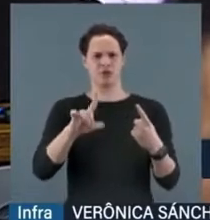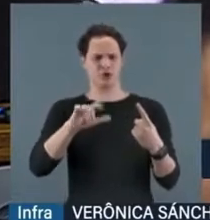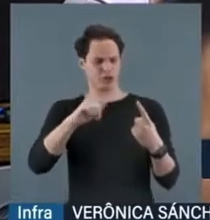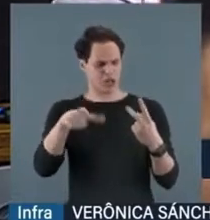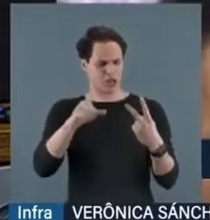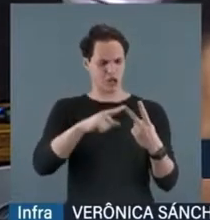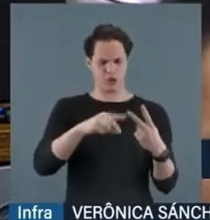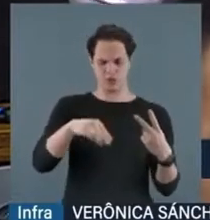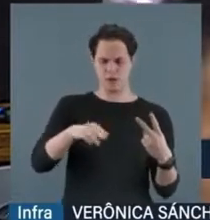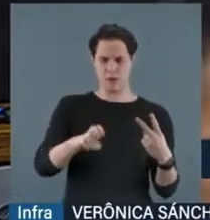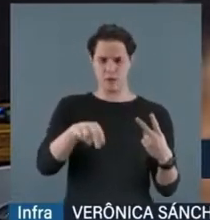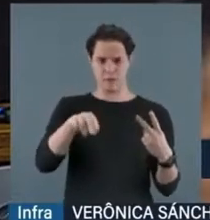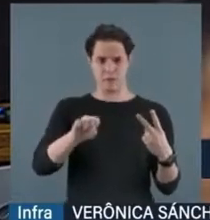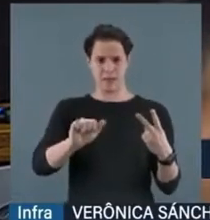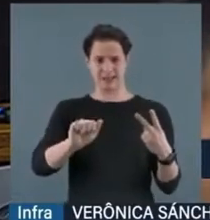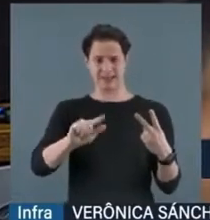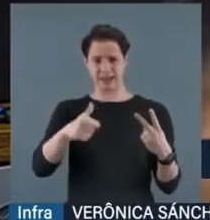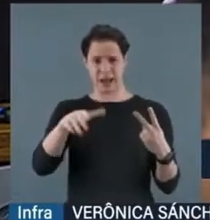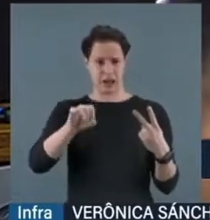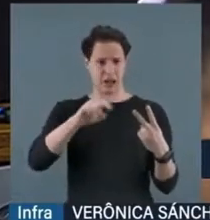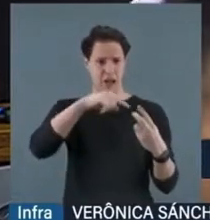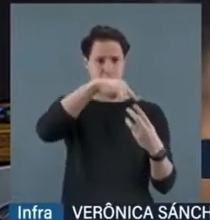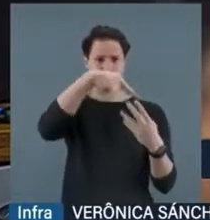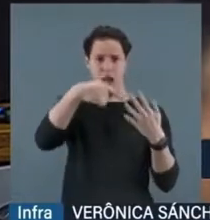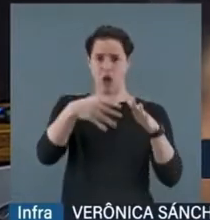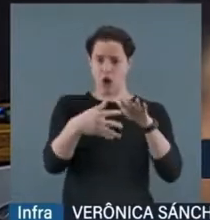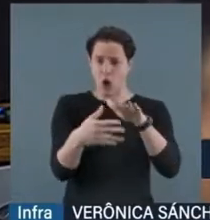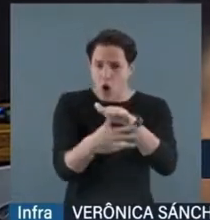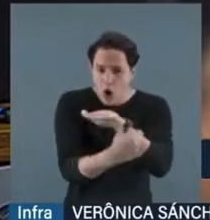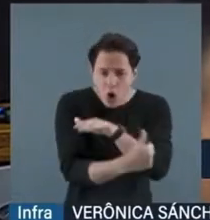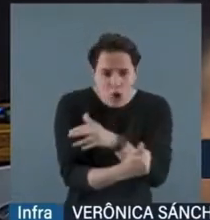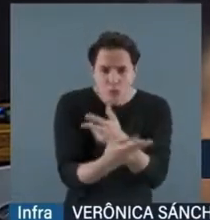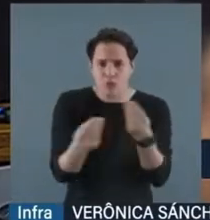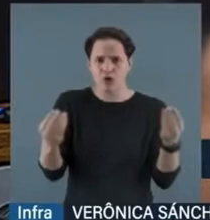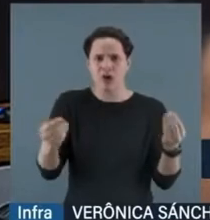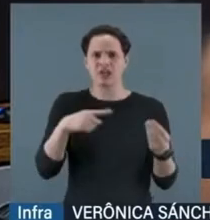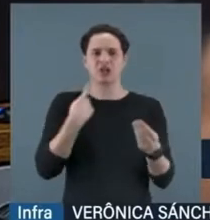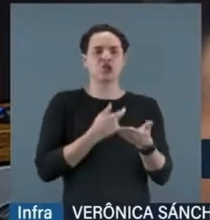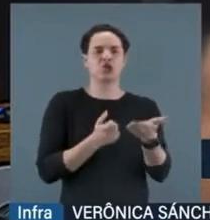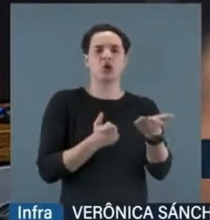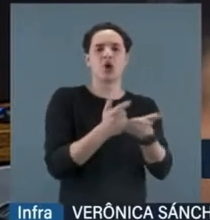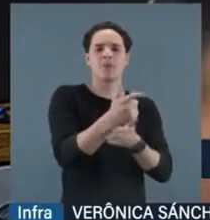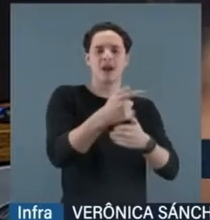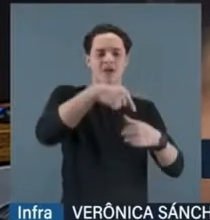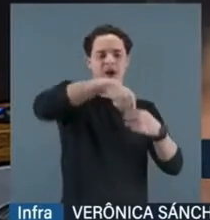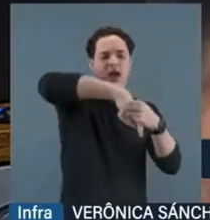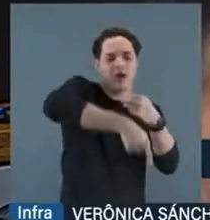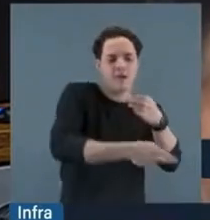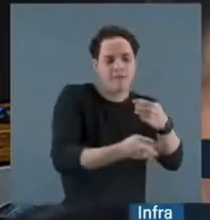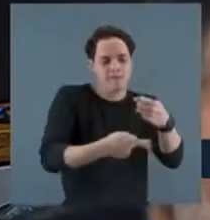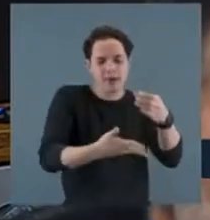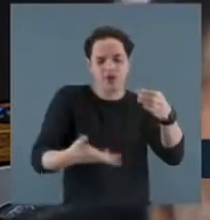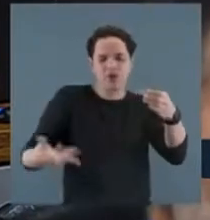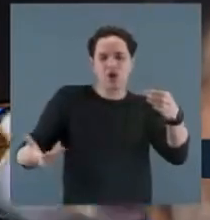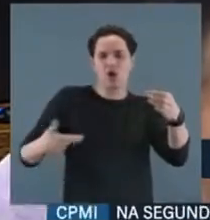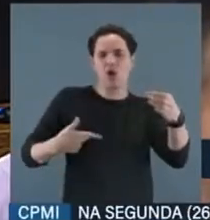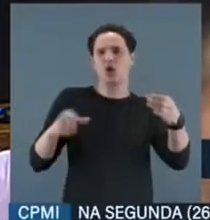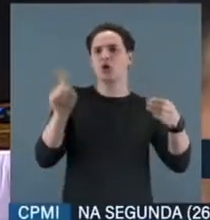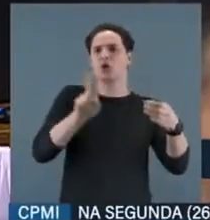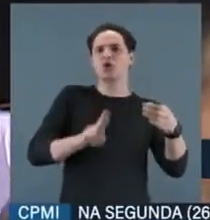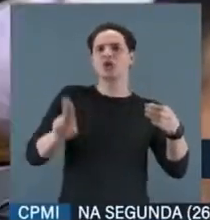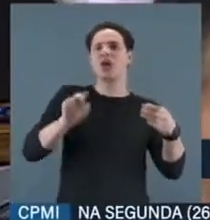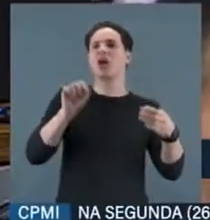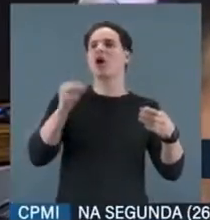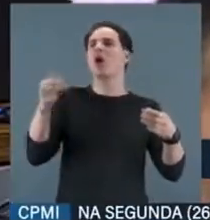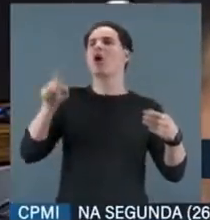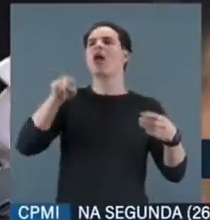Daniel passadina nós compravamos refinaria com o dinheiro do povo brasileiro lá fora tudo pode tudo enferrujado